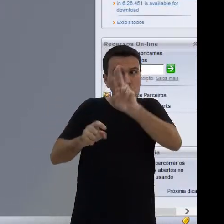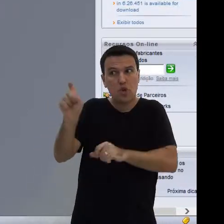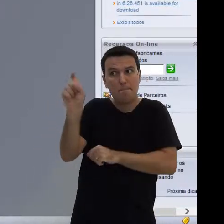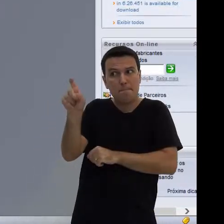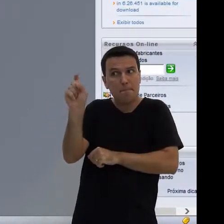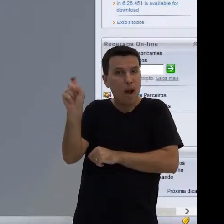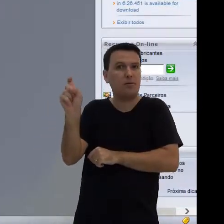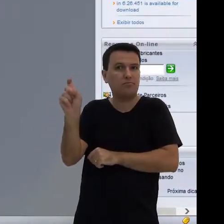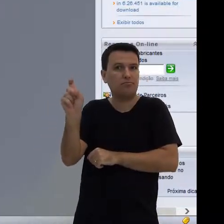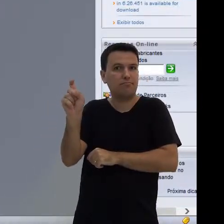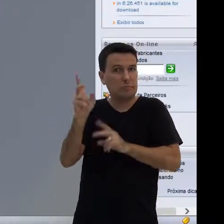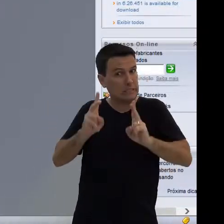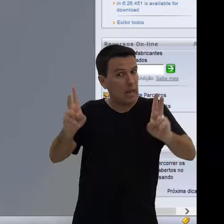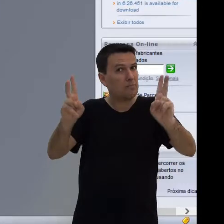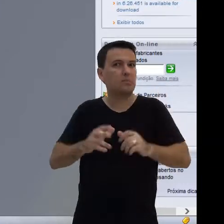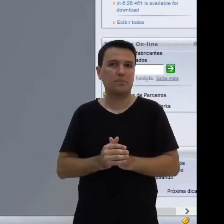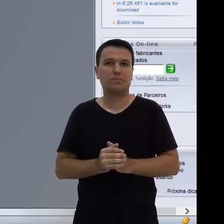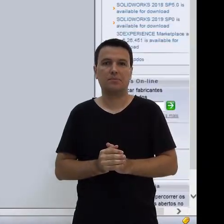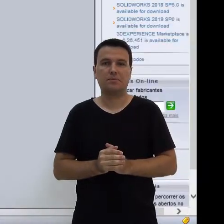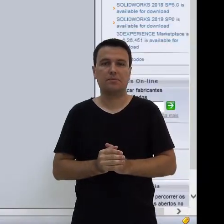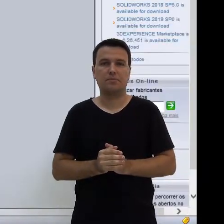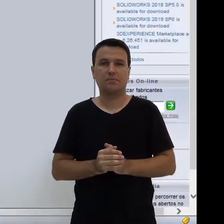desenho, sempre com peça, 2 cliques em peça.